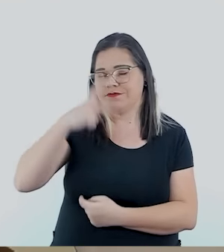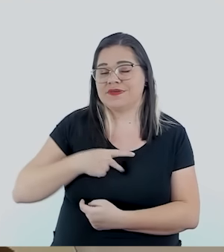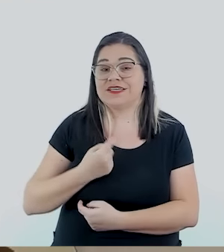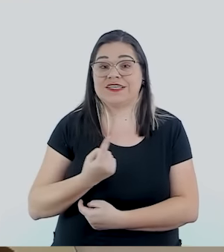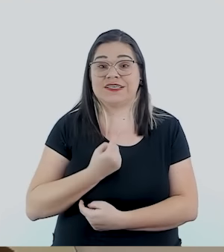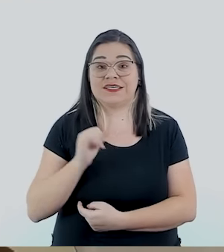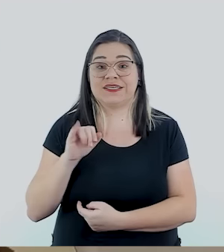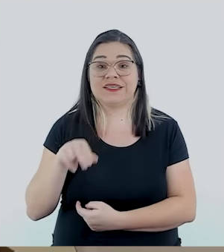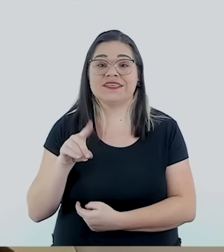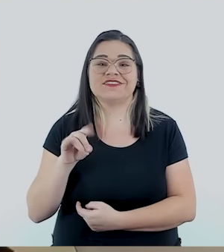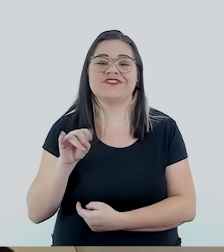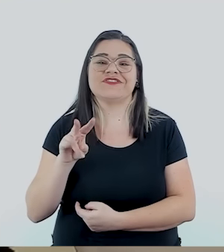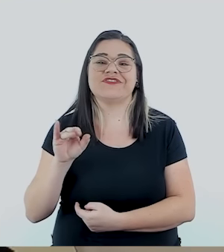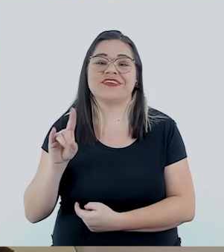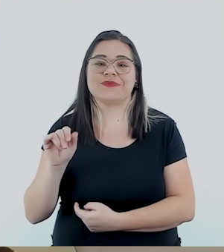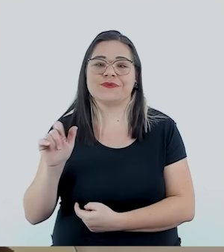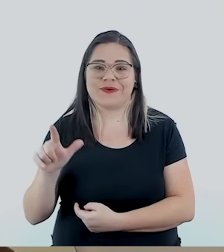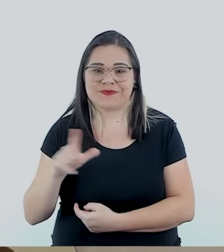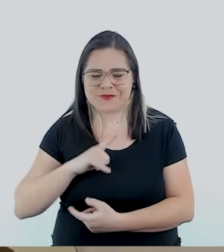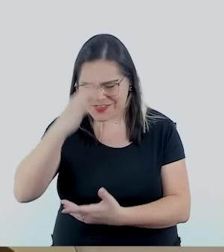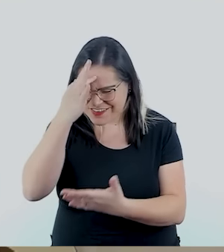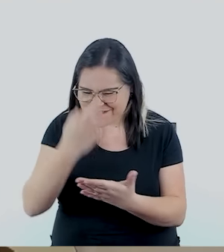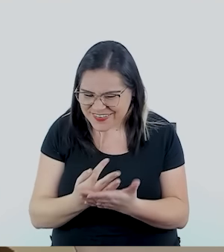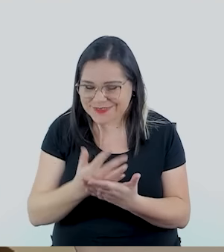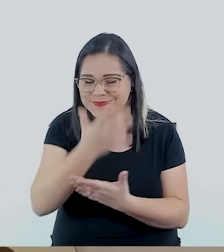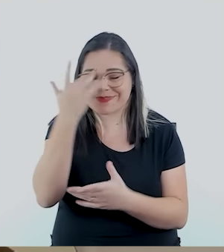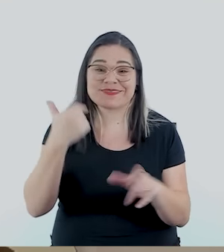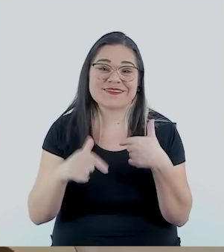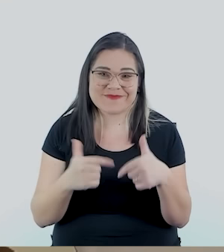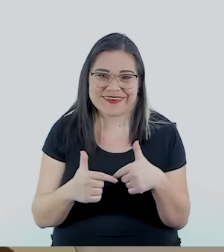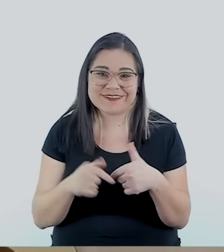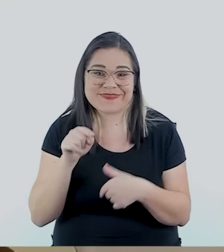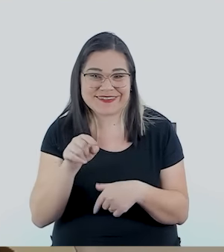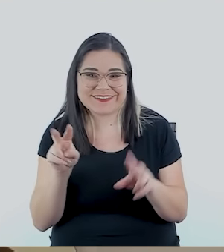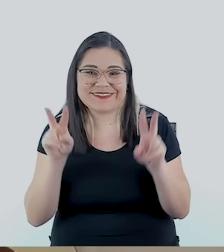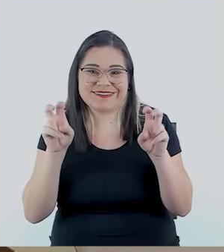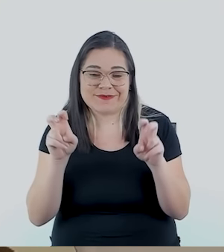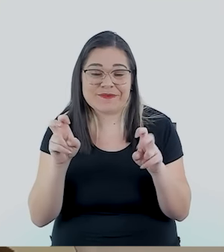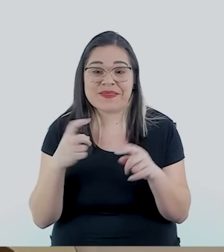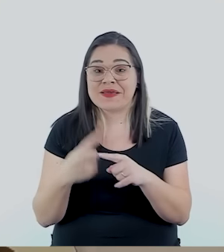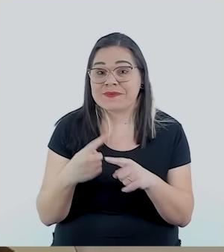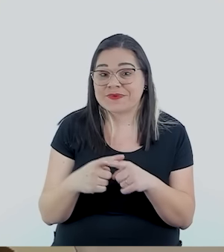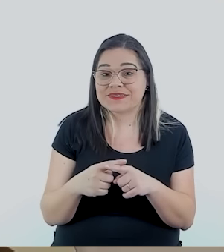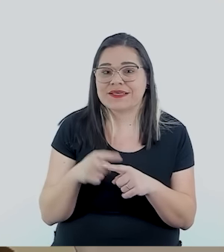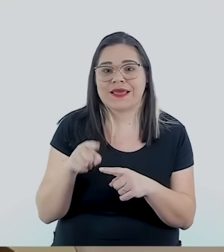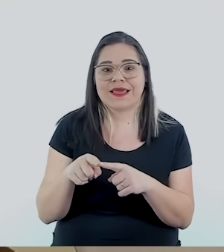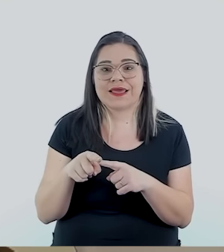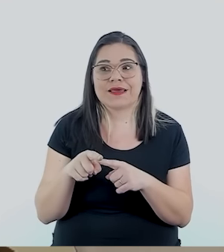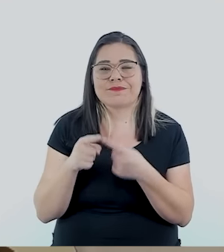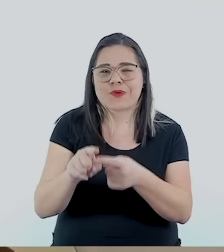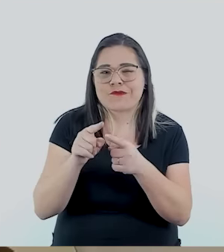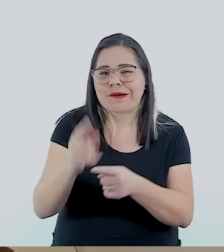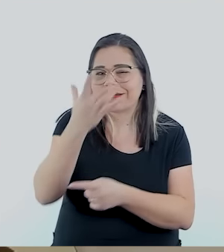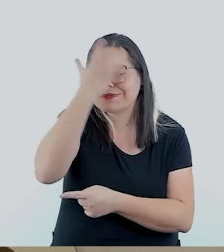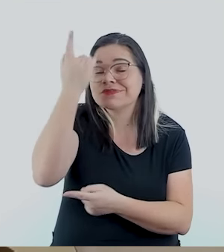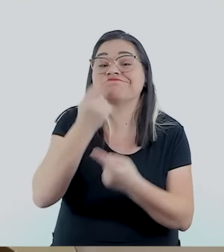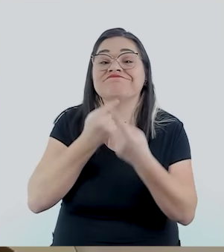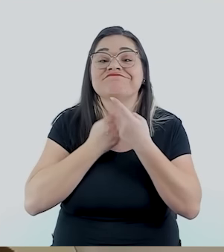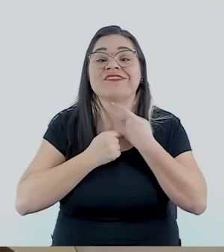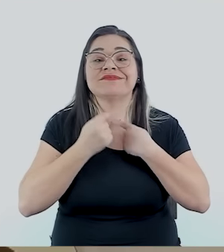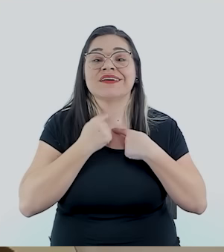e por isso que assim eu tenho muita fé em todo mundo que tá trabalhando E para esse tema porque eu acho que é despertar nas pessoas esse